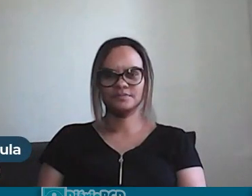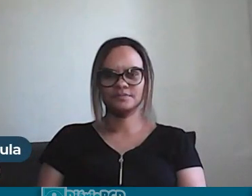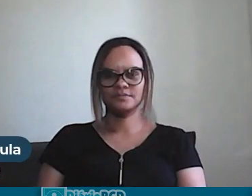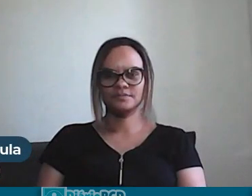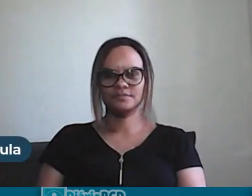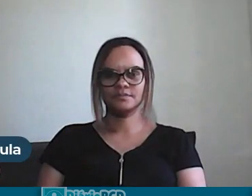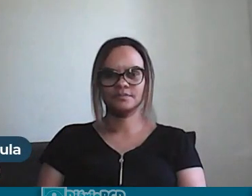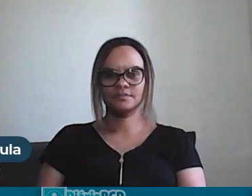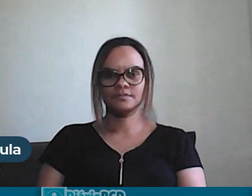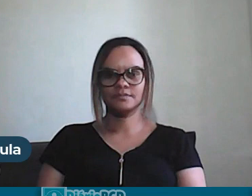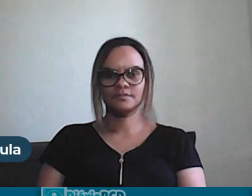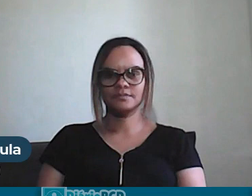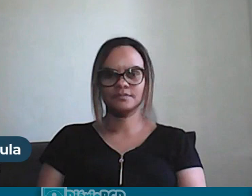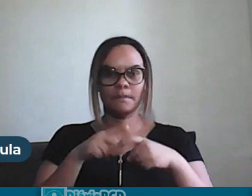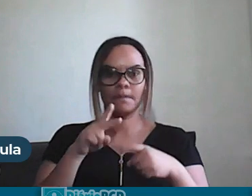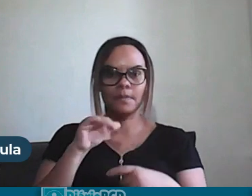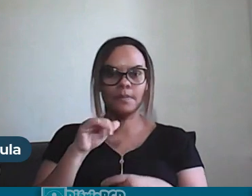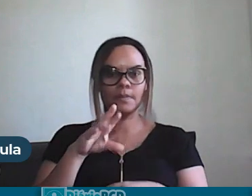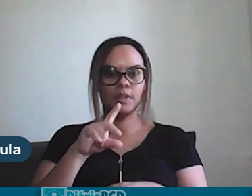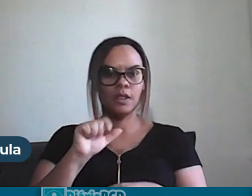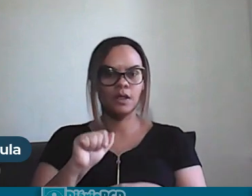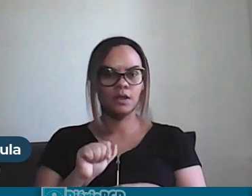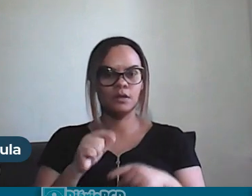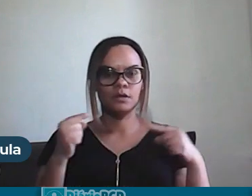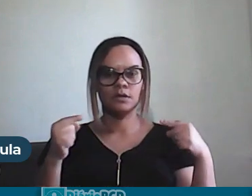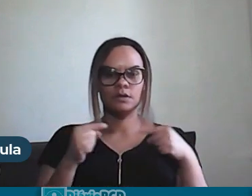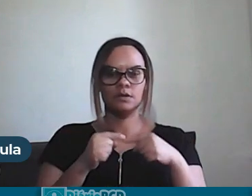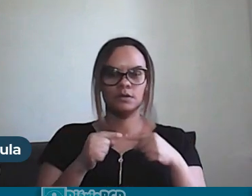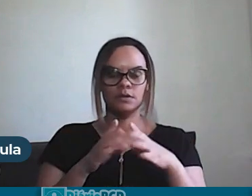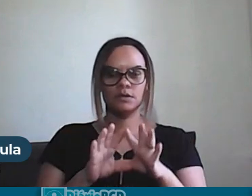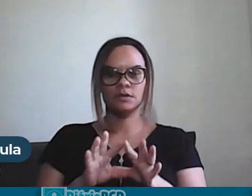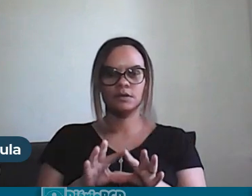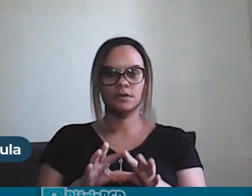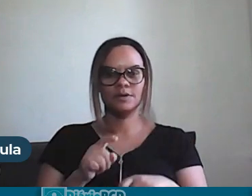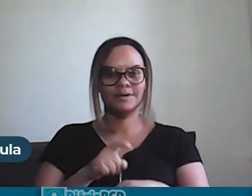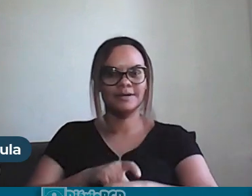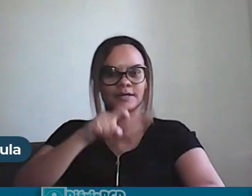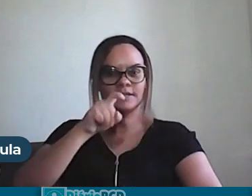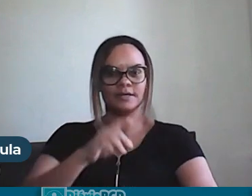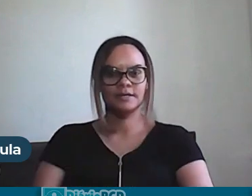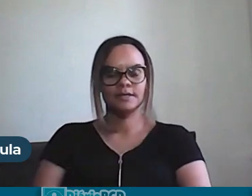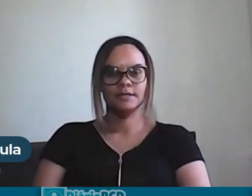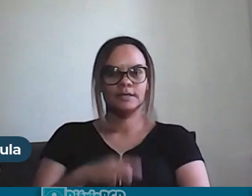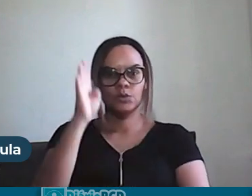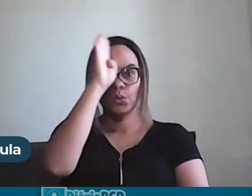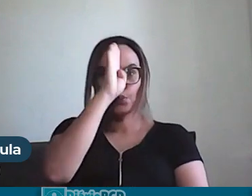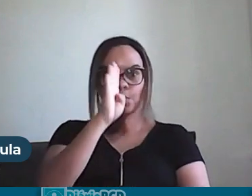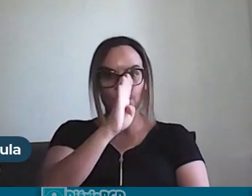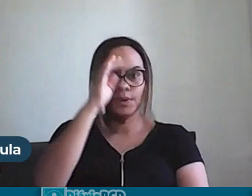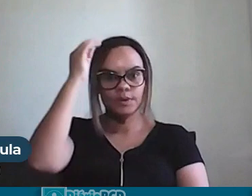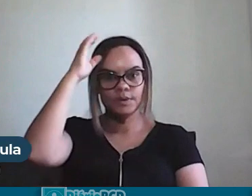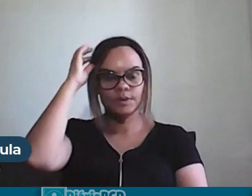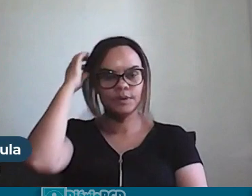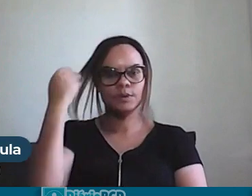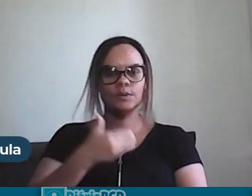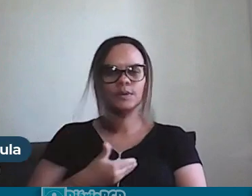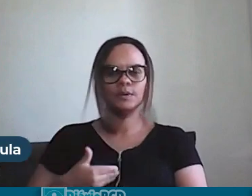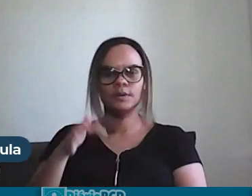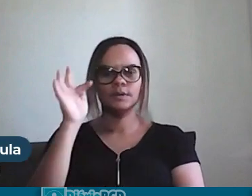Laila, de acordo a partir do momento que o Brasil, que o governo